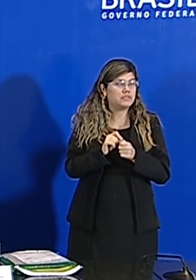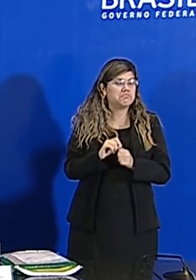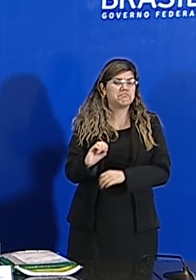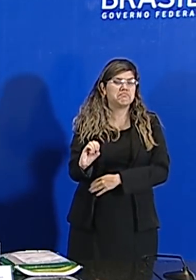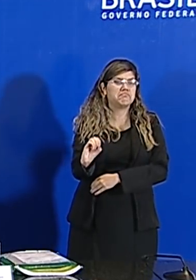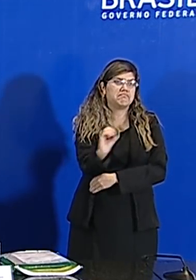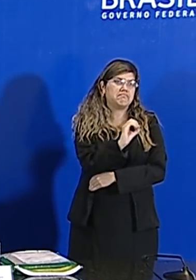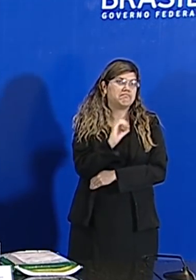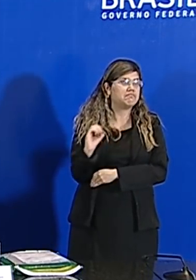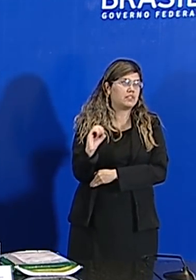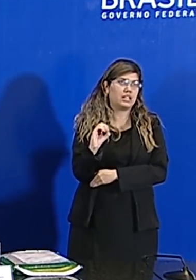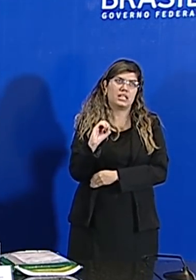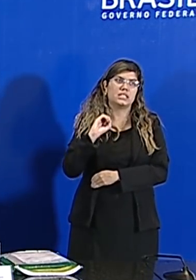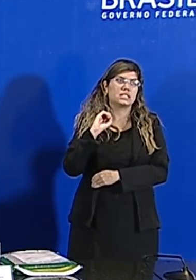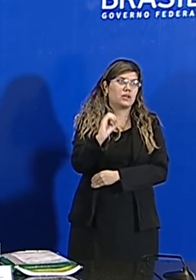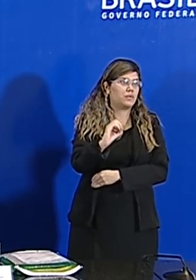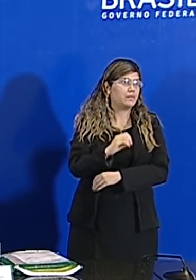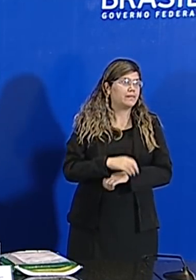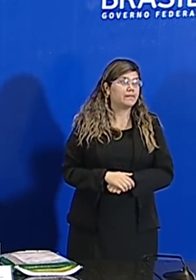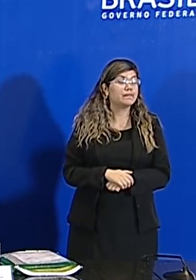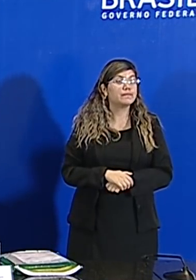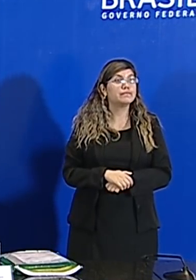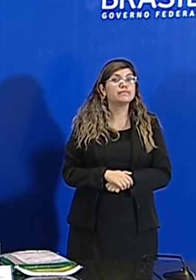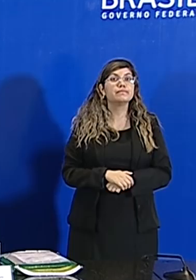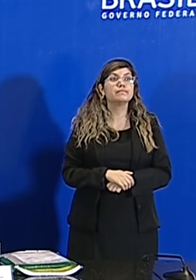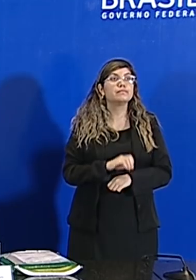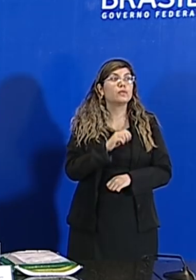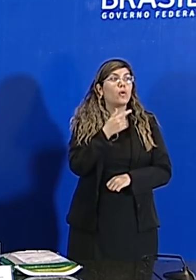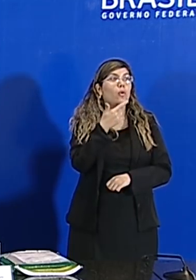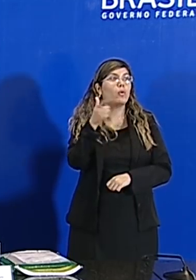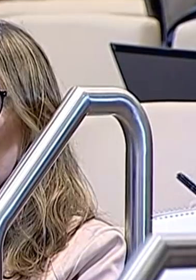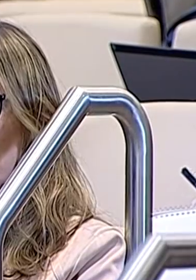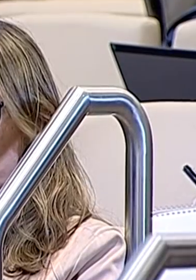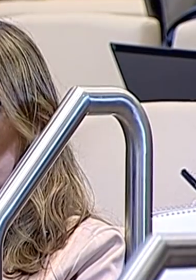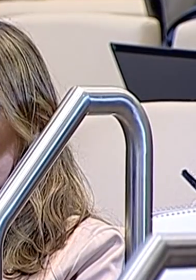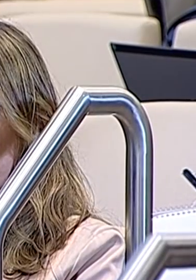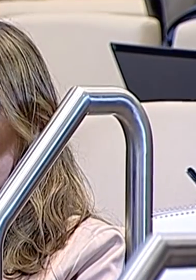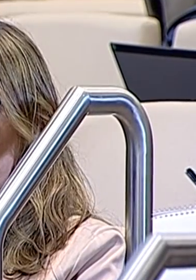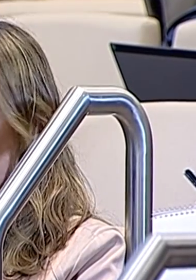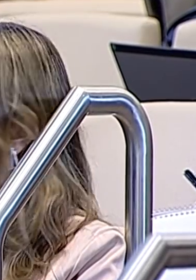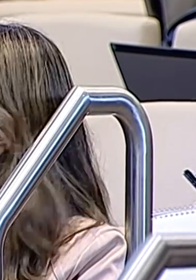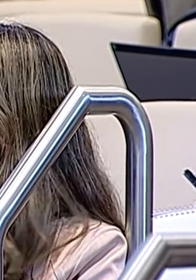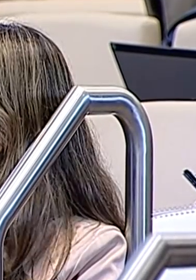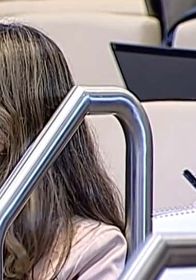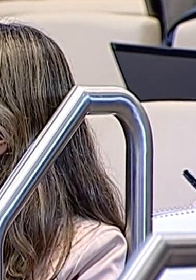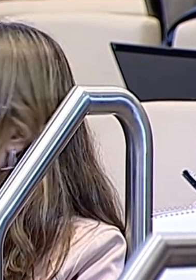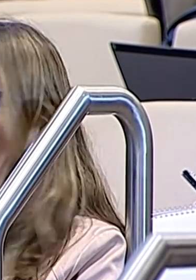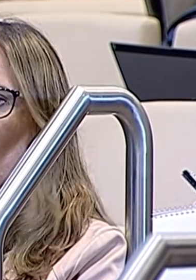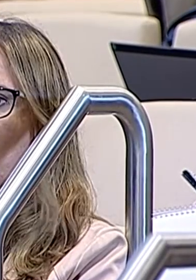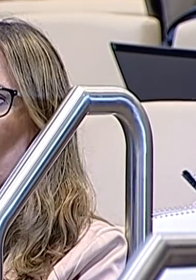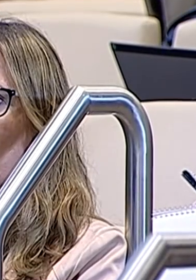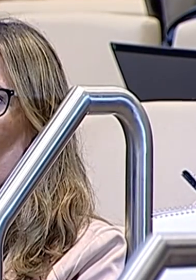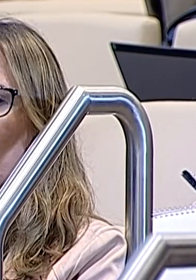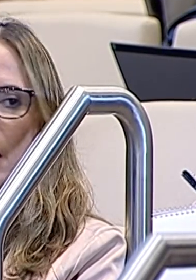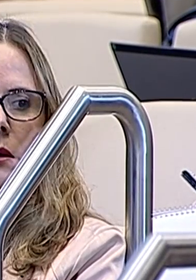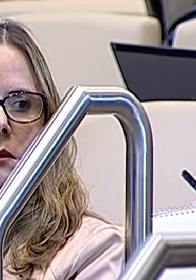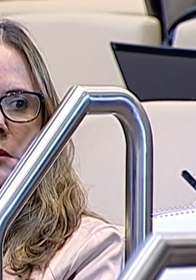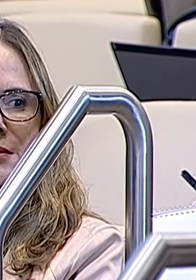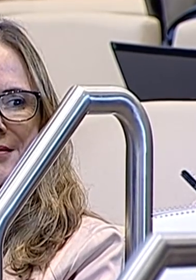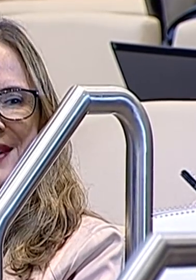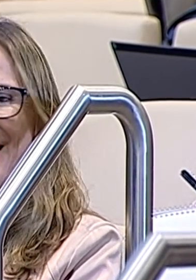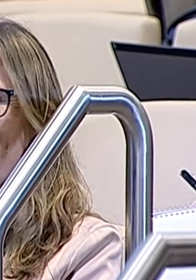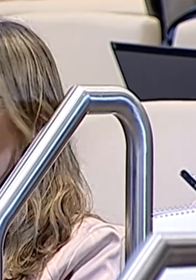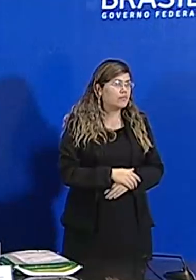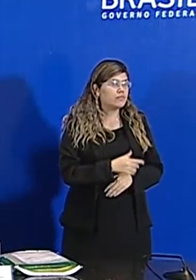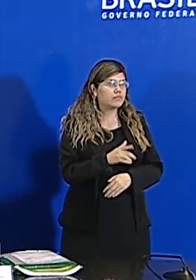zero, absolutamente zero. Tá. Uma outra dúvida, ministro, outro assunto? Deixa um outro colega fazer, por favor. Tem